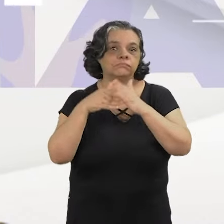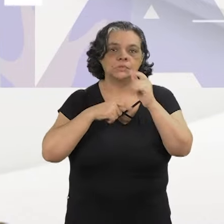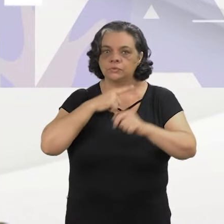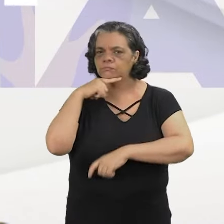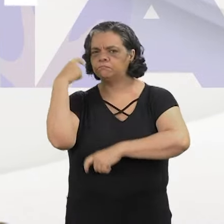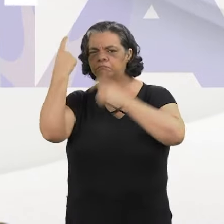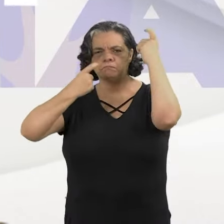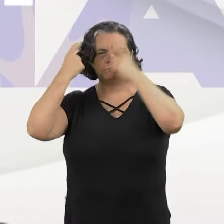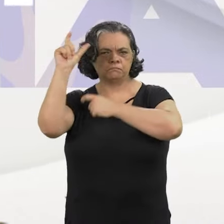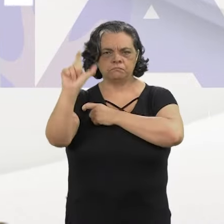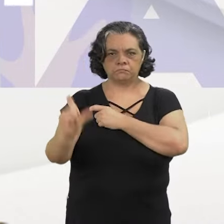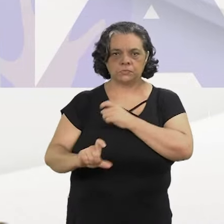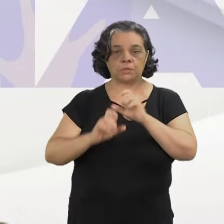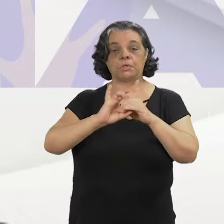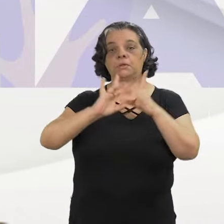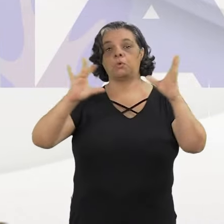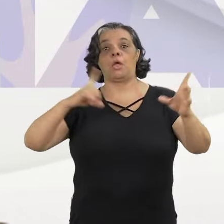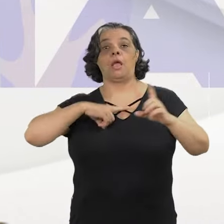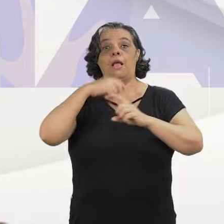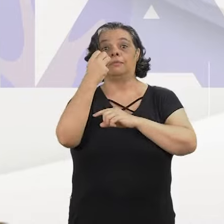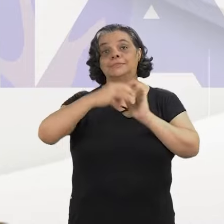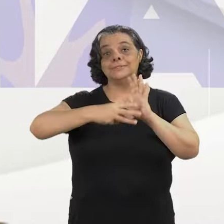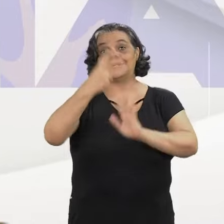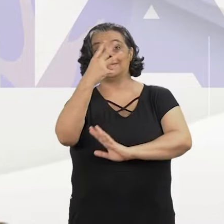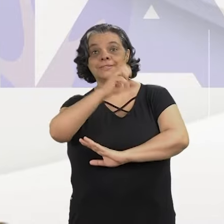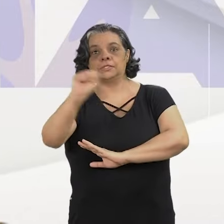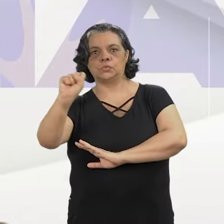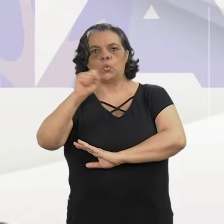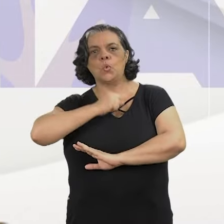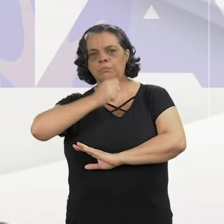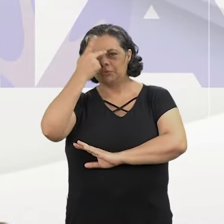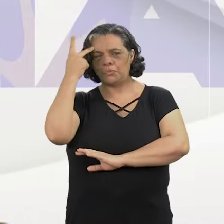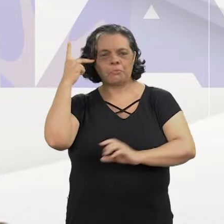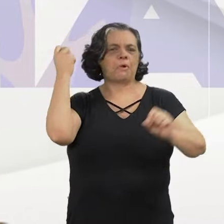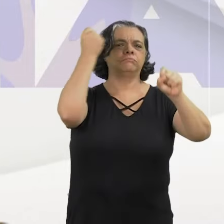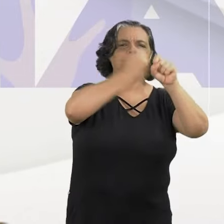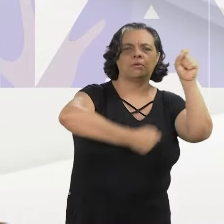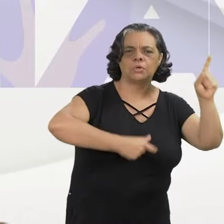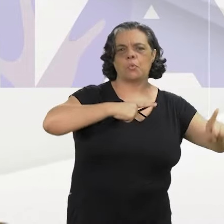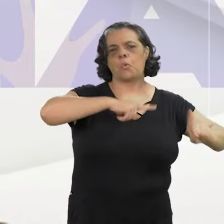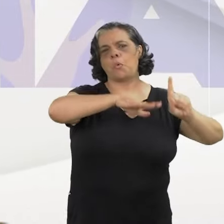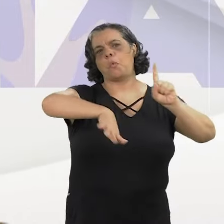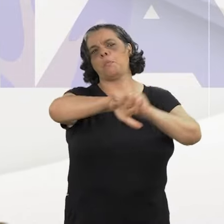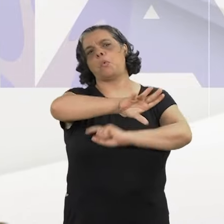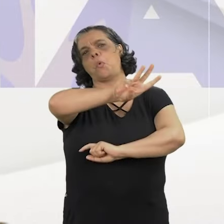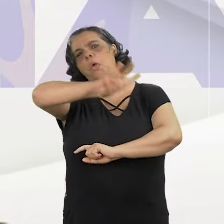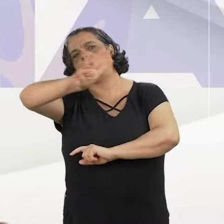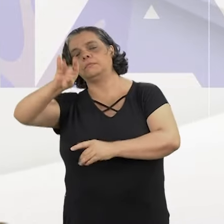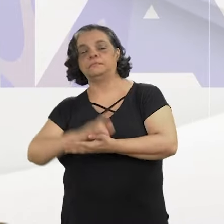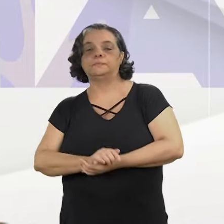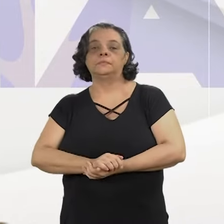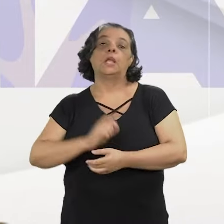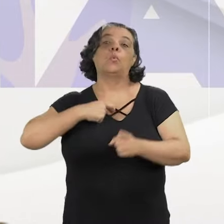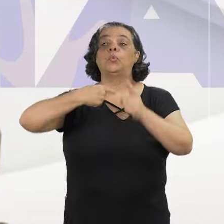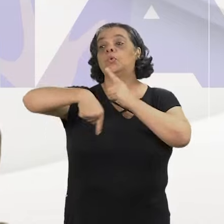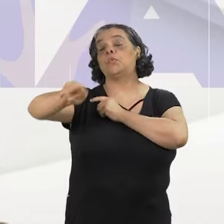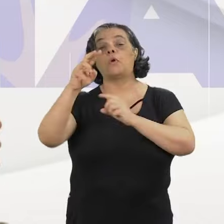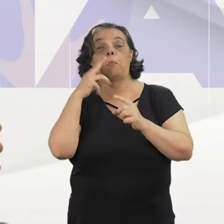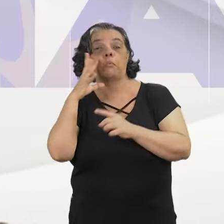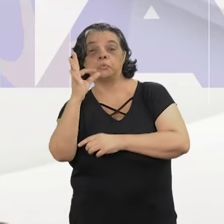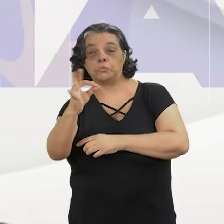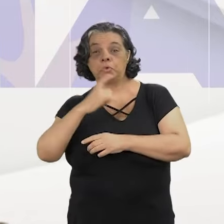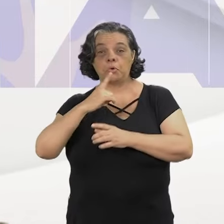dado muito preocupante paraa democracia a cada 3 segundos Um Jornalista foi atacado no meio online ao irmos para